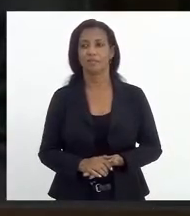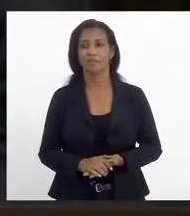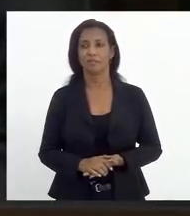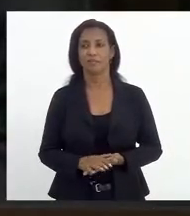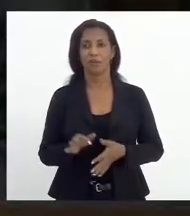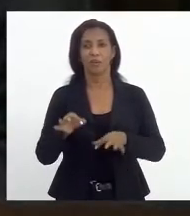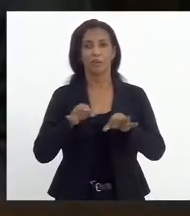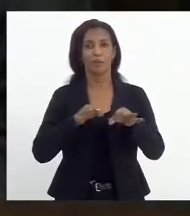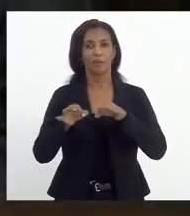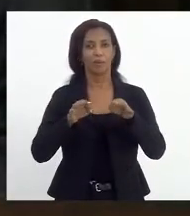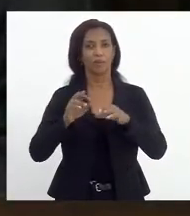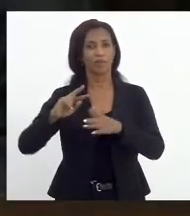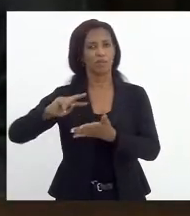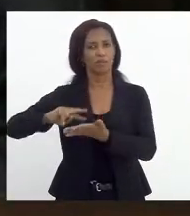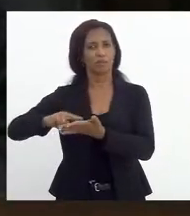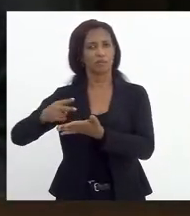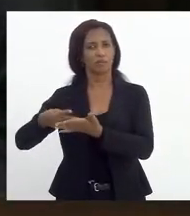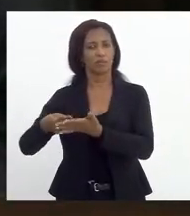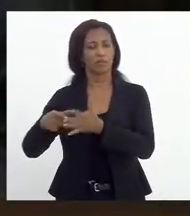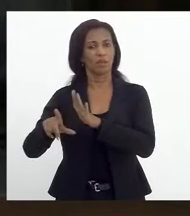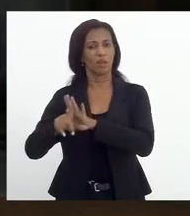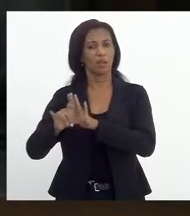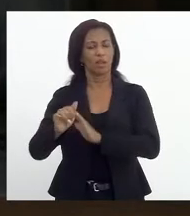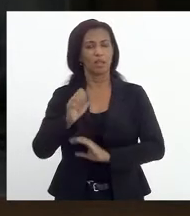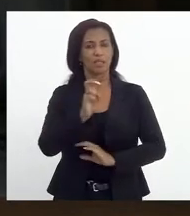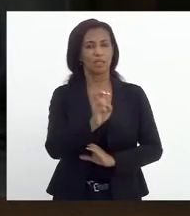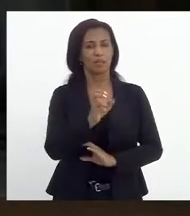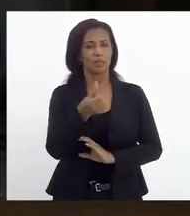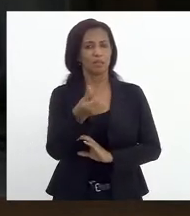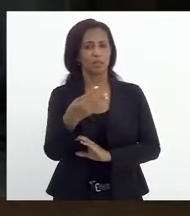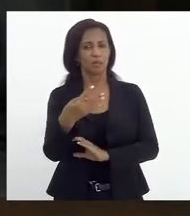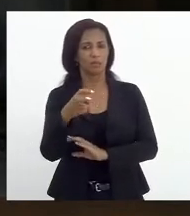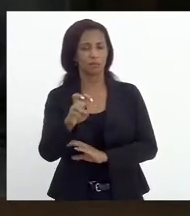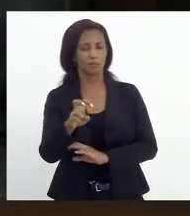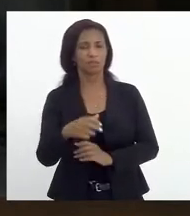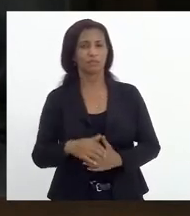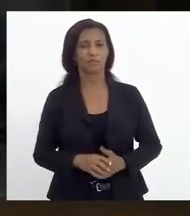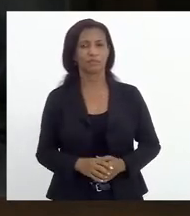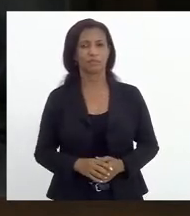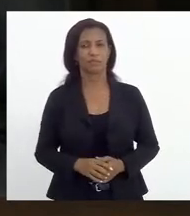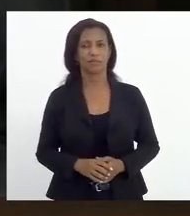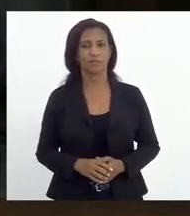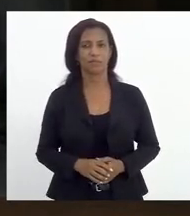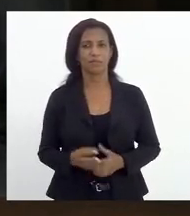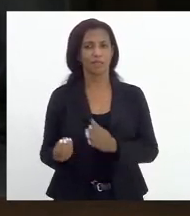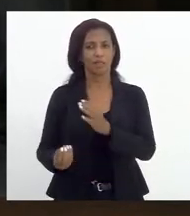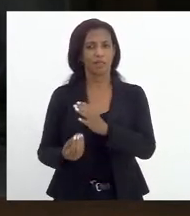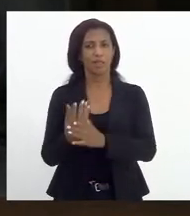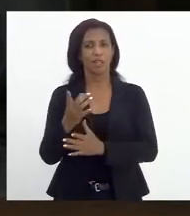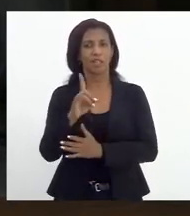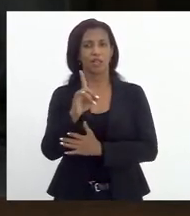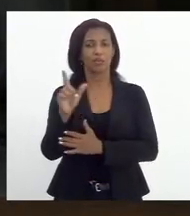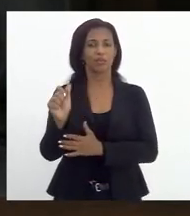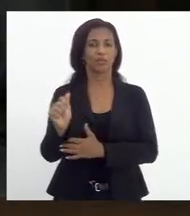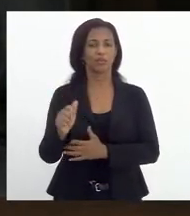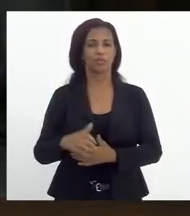aquele projeto de lei que altera a Lei 5.645, que cria o dia